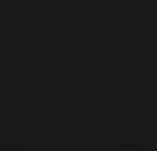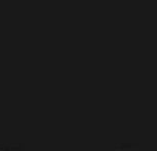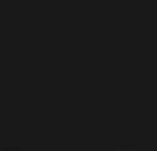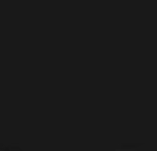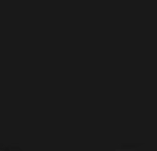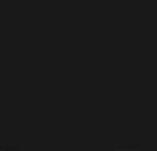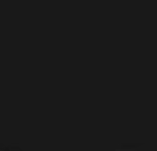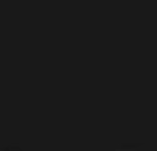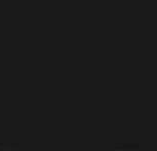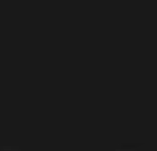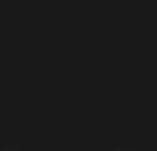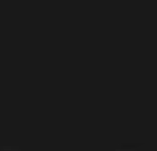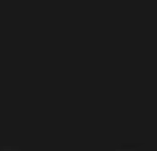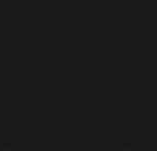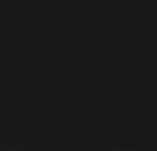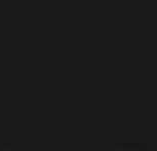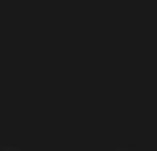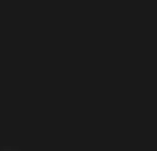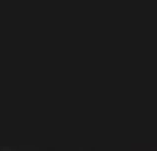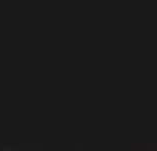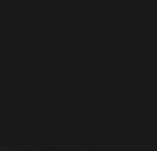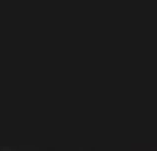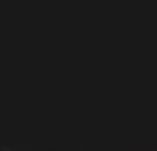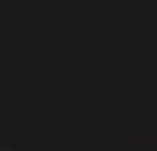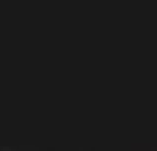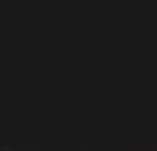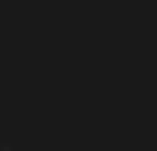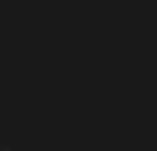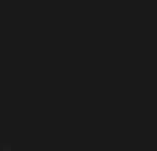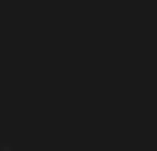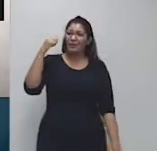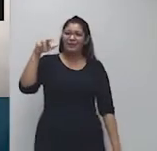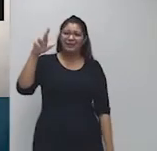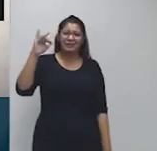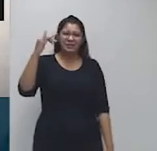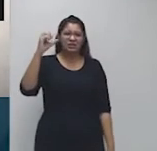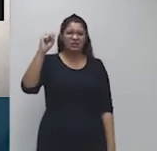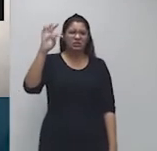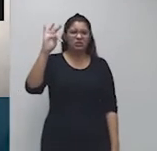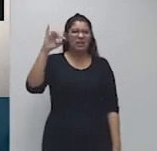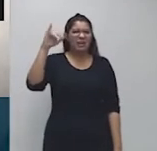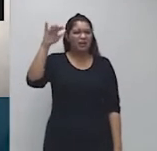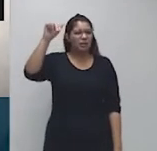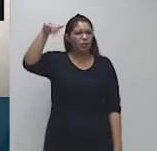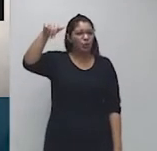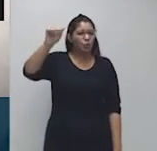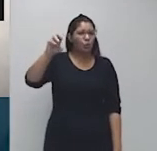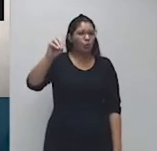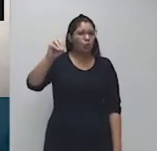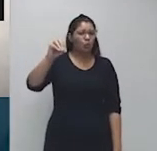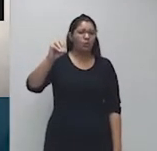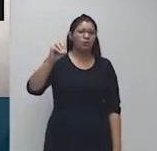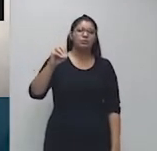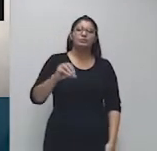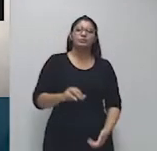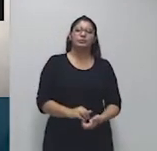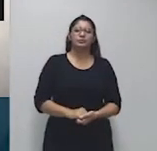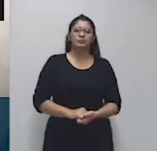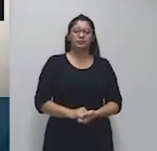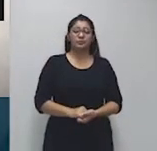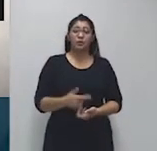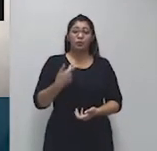do crédito é determinada pela data em que ocorreu o seu fato gerador. Desta forma, o colegiado concluiu que os